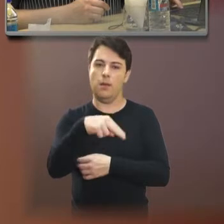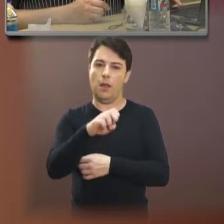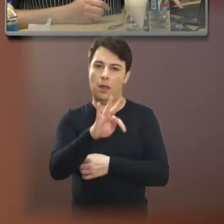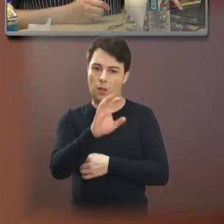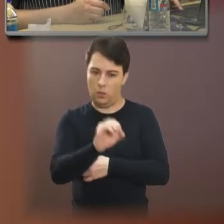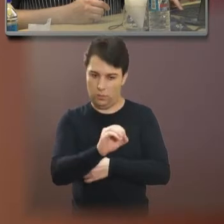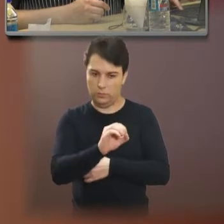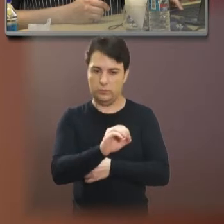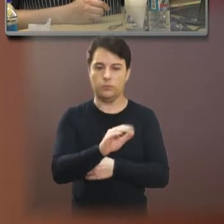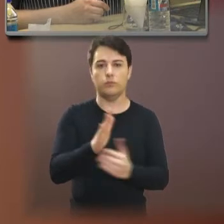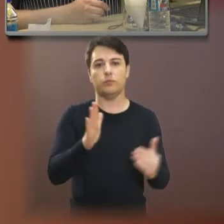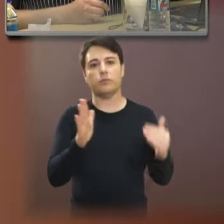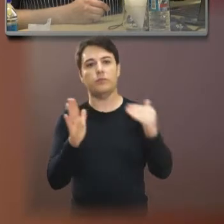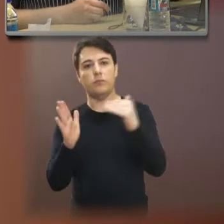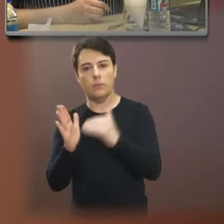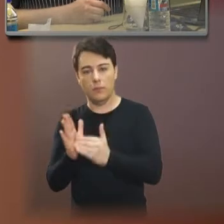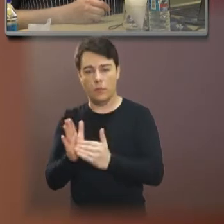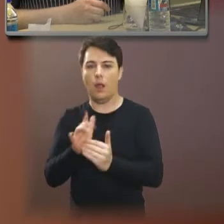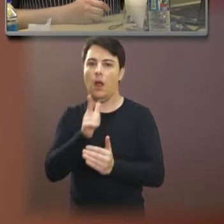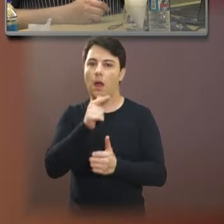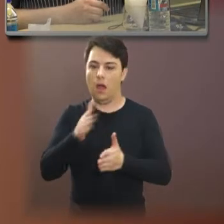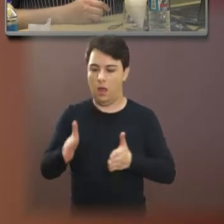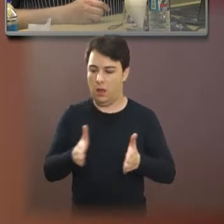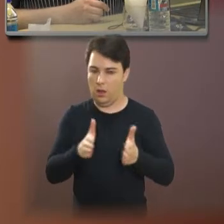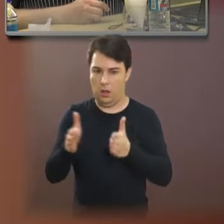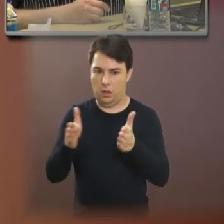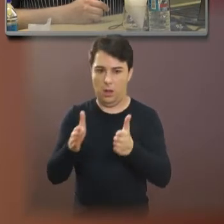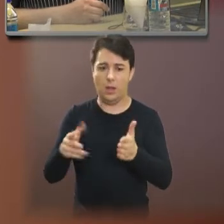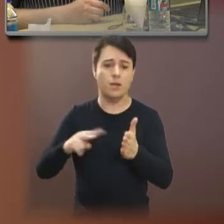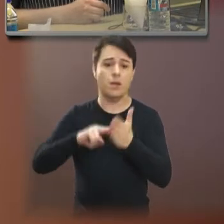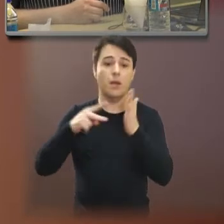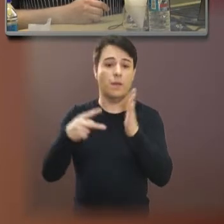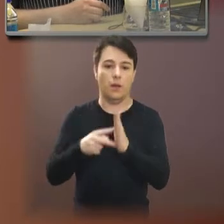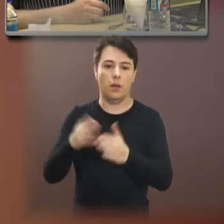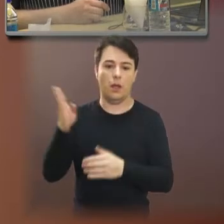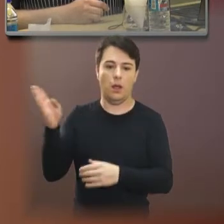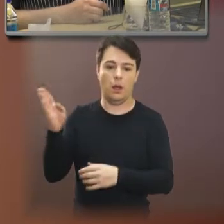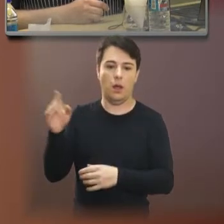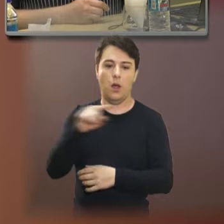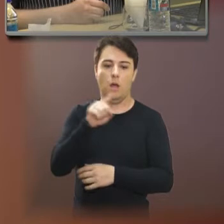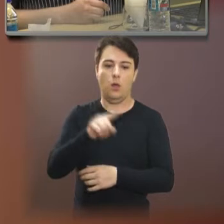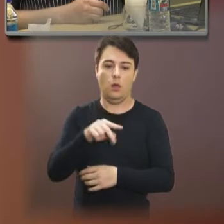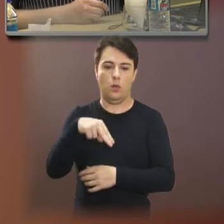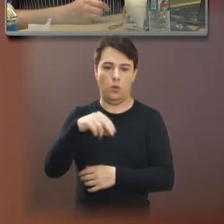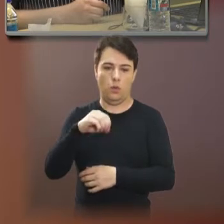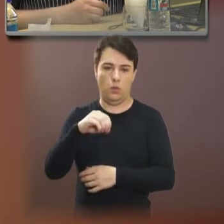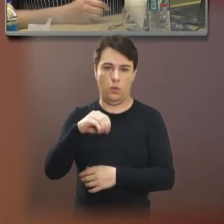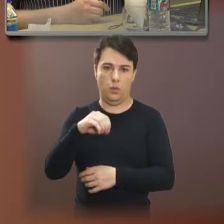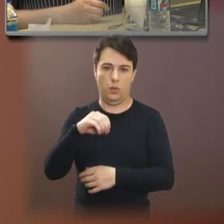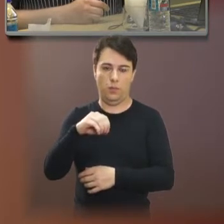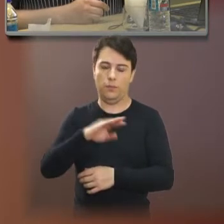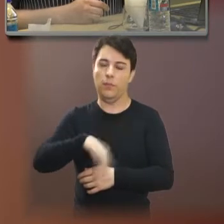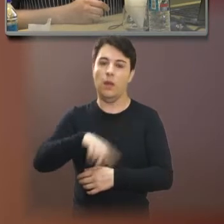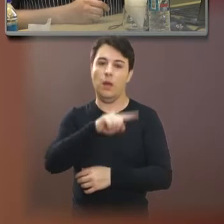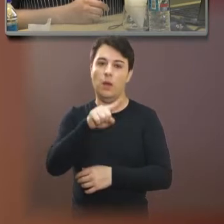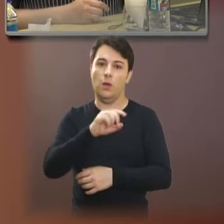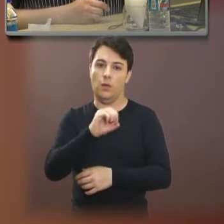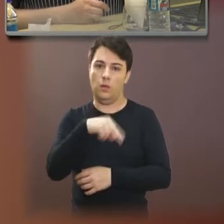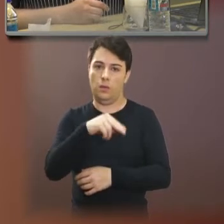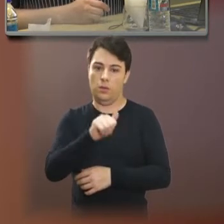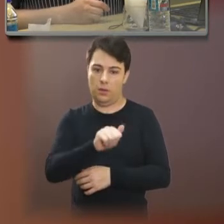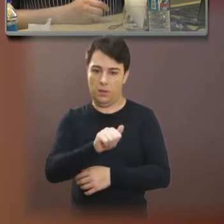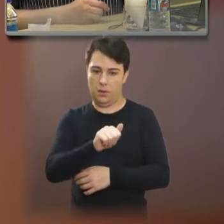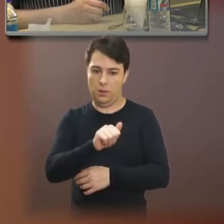Aeio Acite significa Zona Especial Mista, Área de Especial